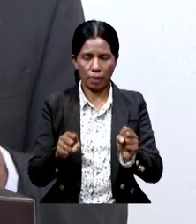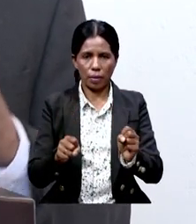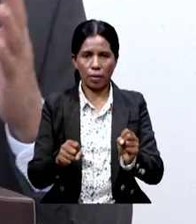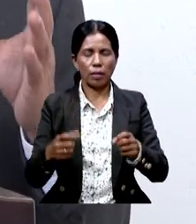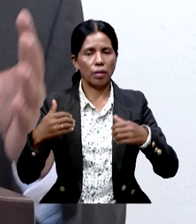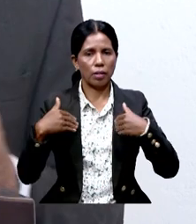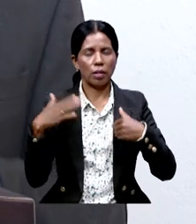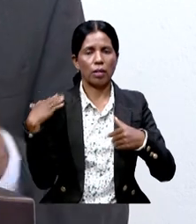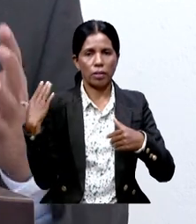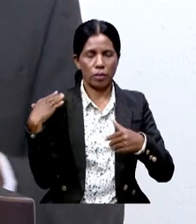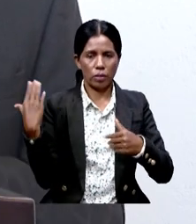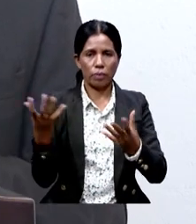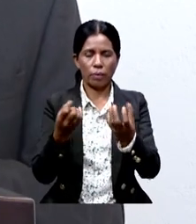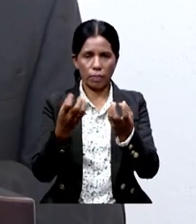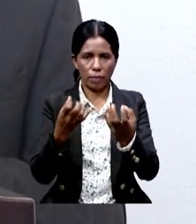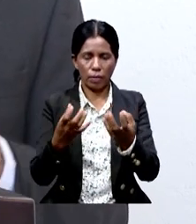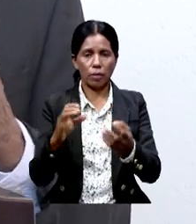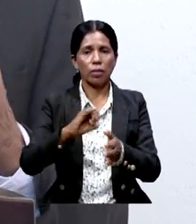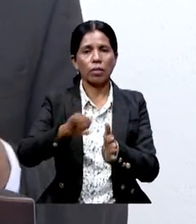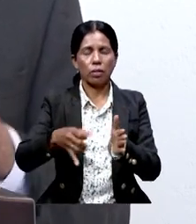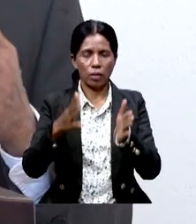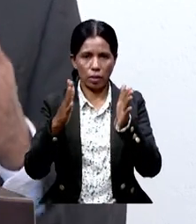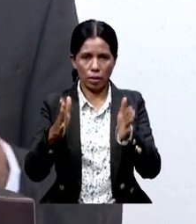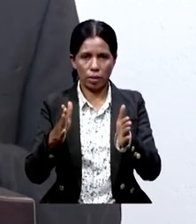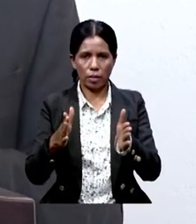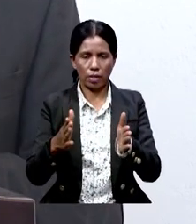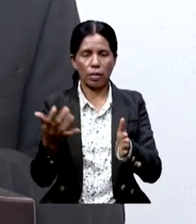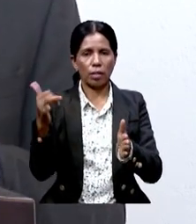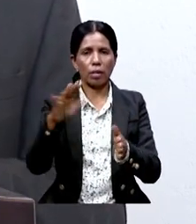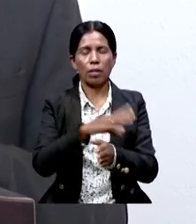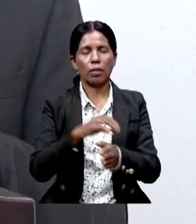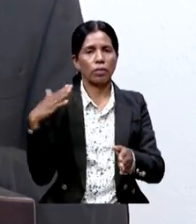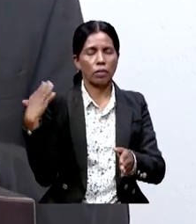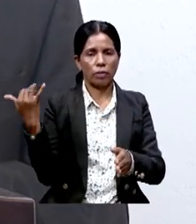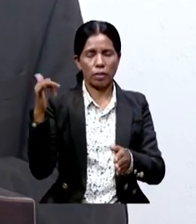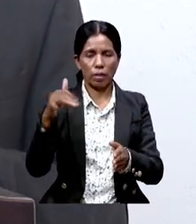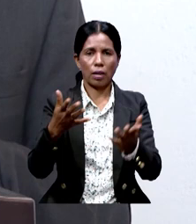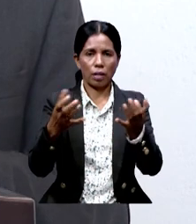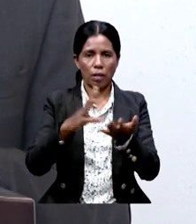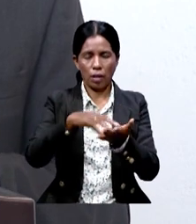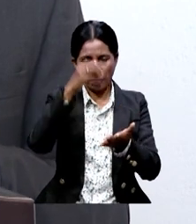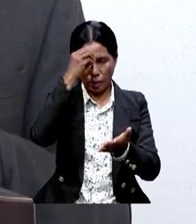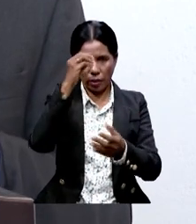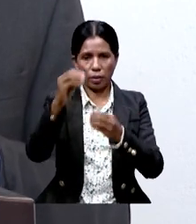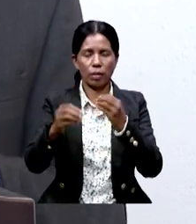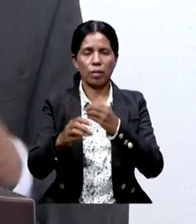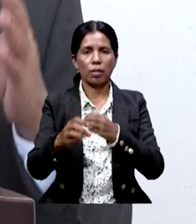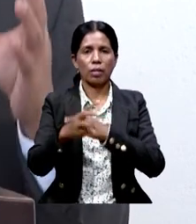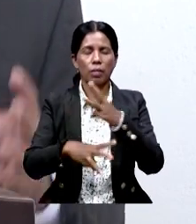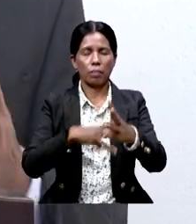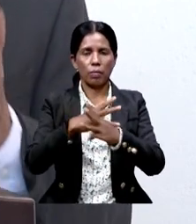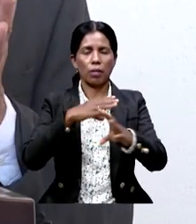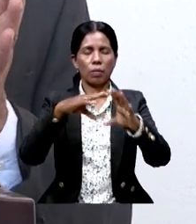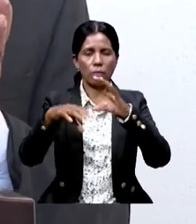jovens jornalistas sira nomos jovens sira nebe a cara atu aprende e a mundo comunicação